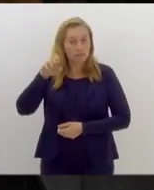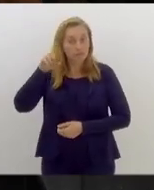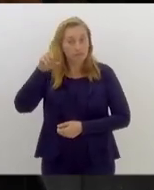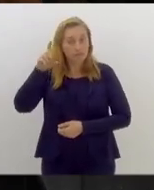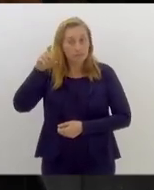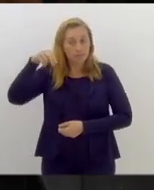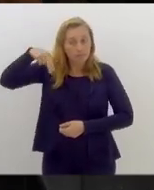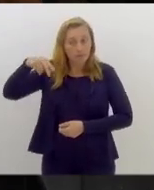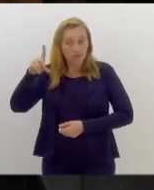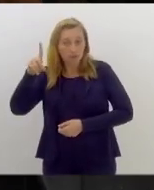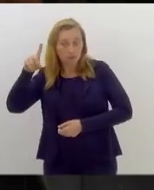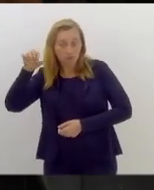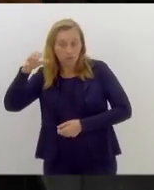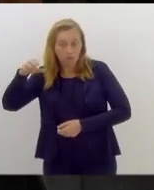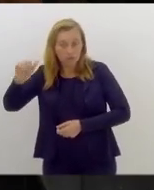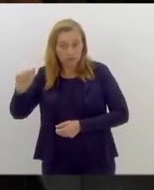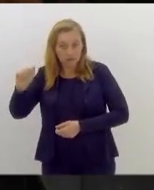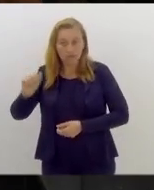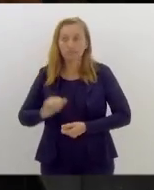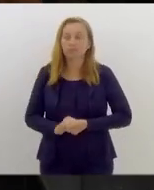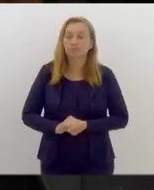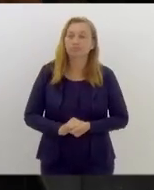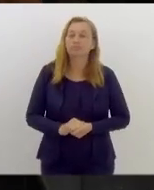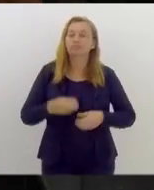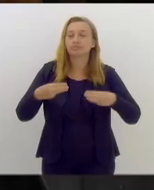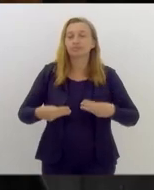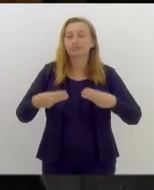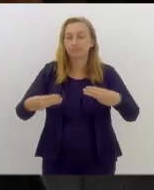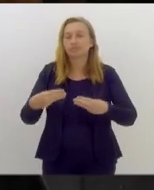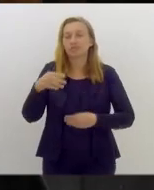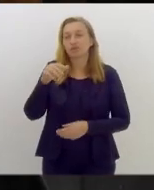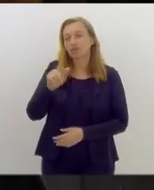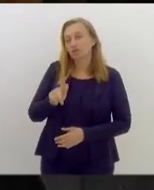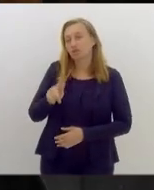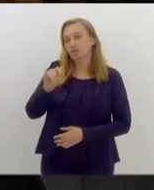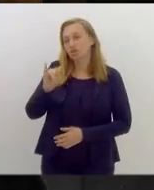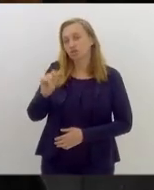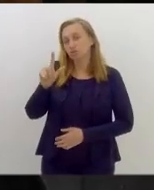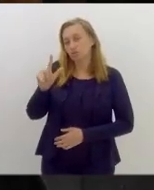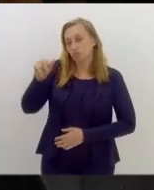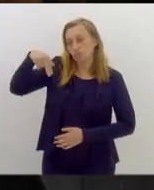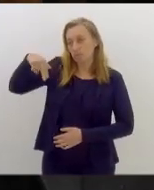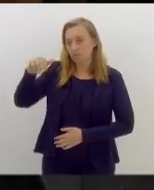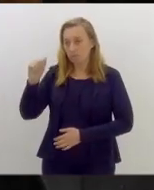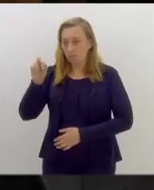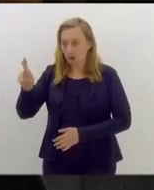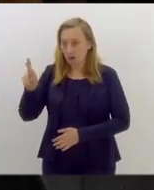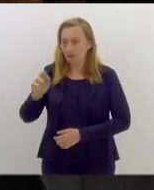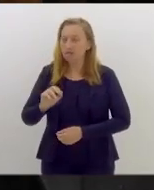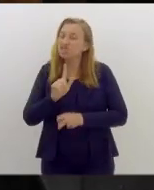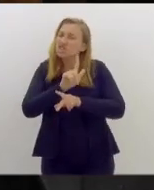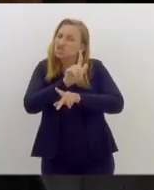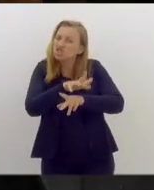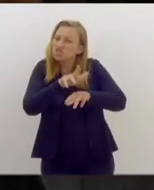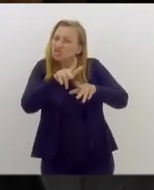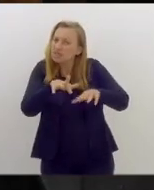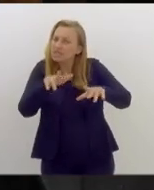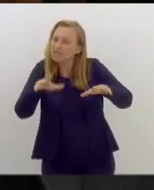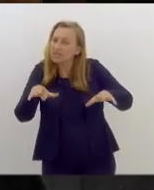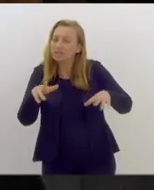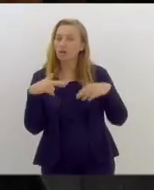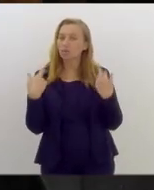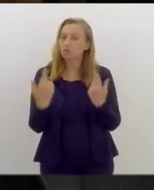Bom, e o ministro Gilmar Mendes tem feito diversas